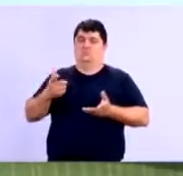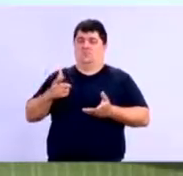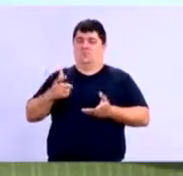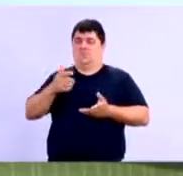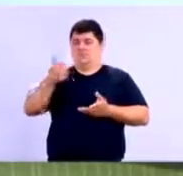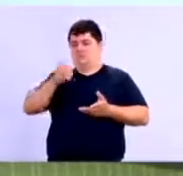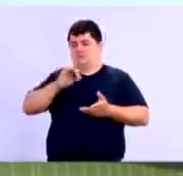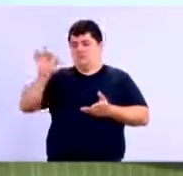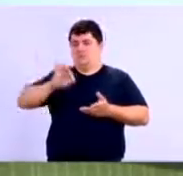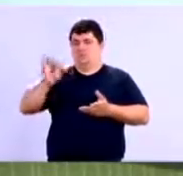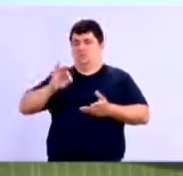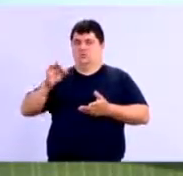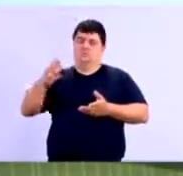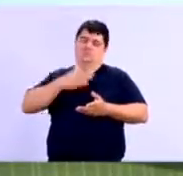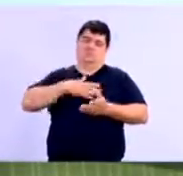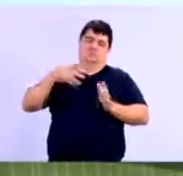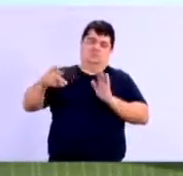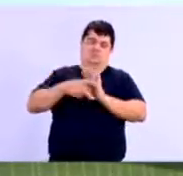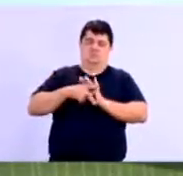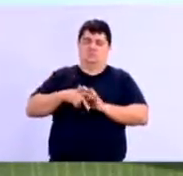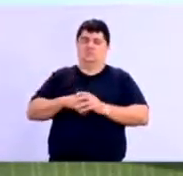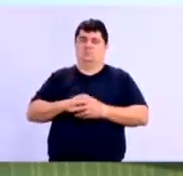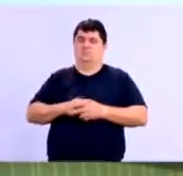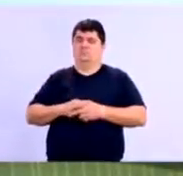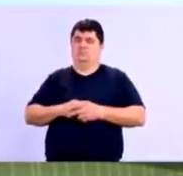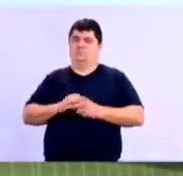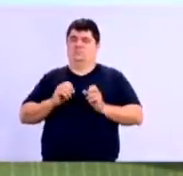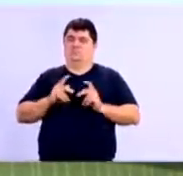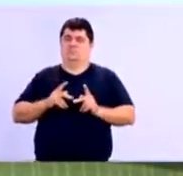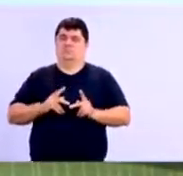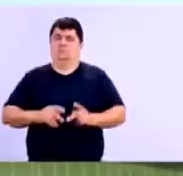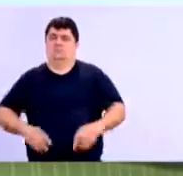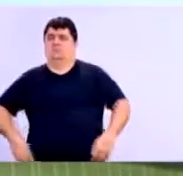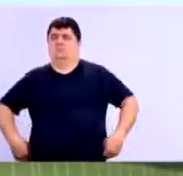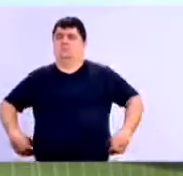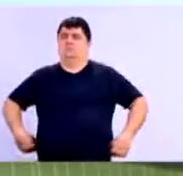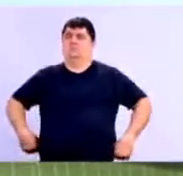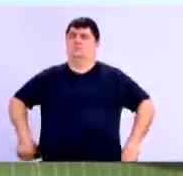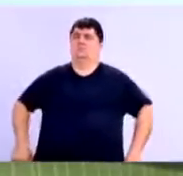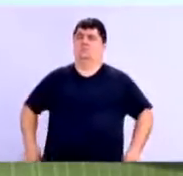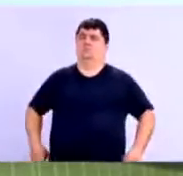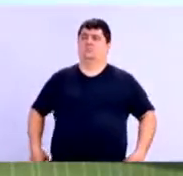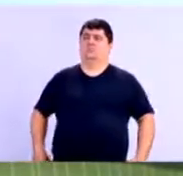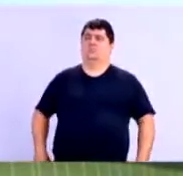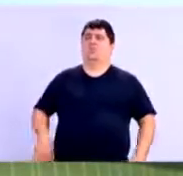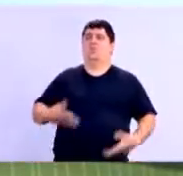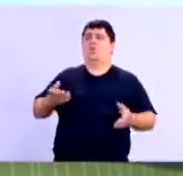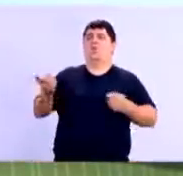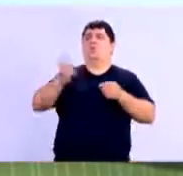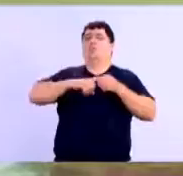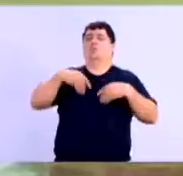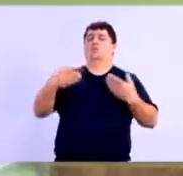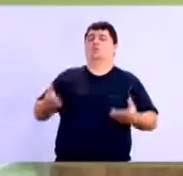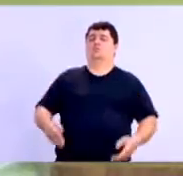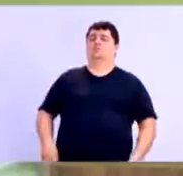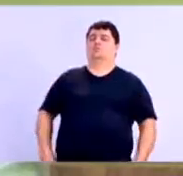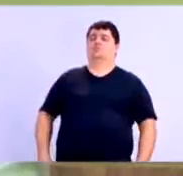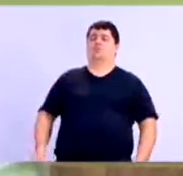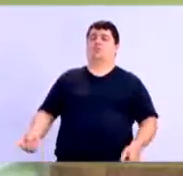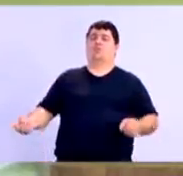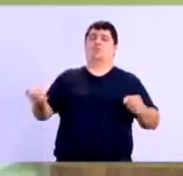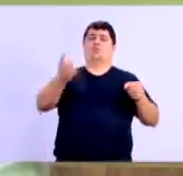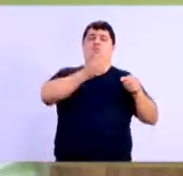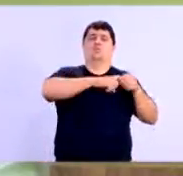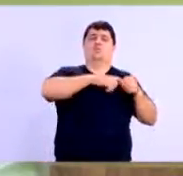dar 100% de rentabilidade no final sobre o que eu investi. Correto, professora Leila? Qual eram os slides que eles queriam? Que voltasse lá na